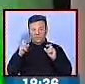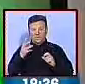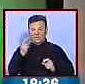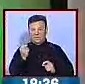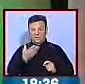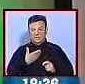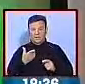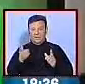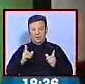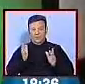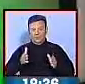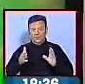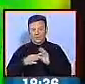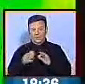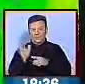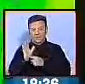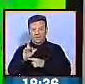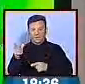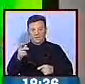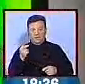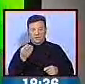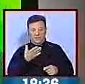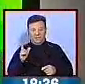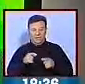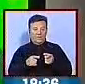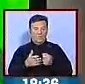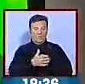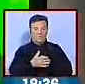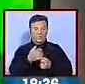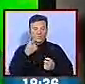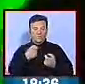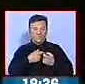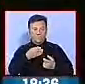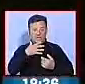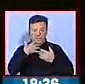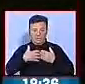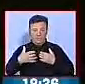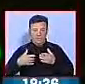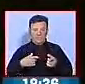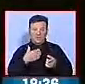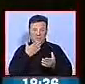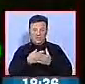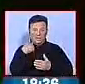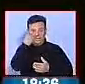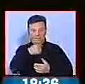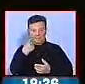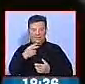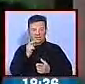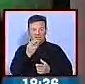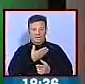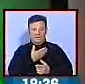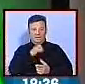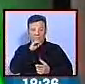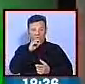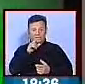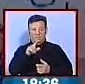o cinema a três dimensões. Isto, de facto, é um processo físico mais complexo, mas que dá a imagem a 3D. É possível,